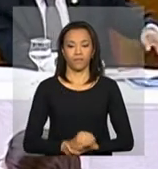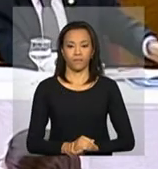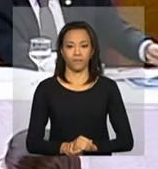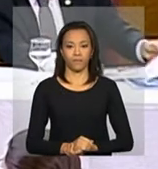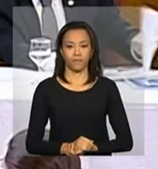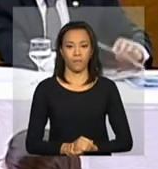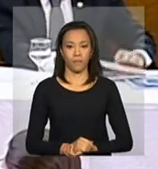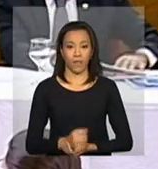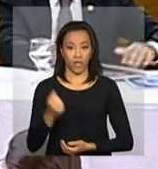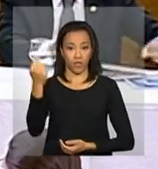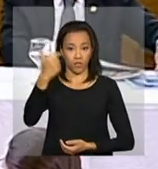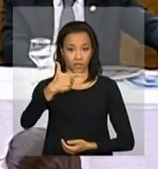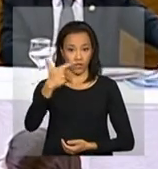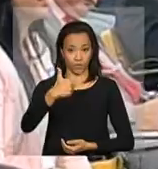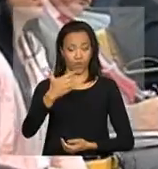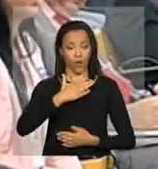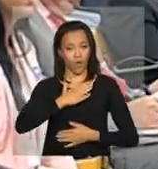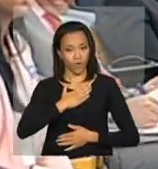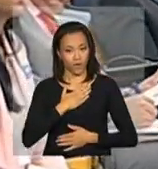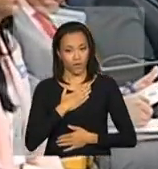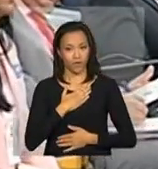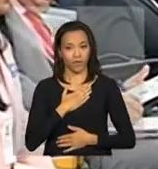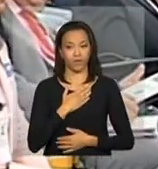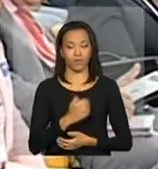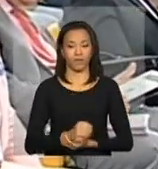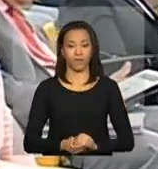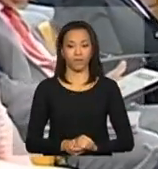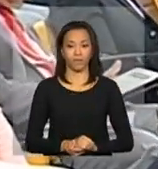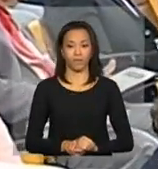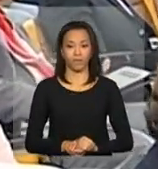Para a nossa segunda parte, gostaria de convidar